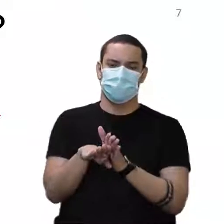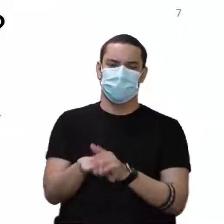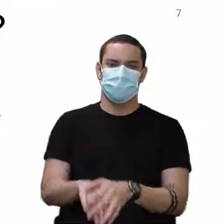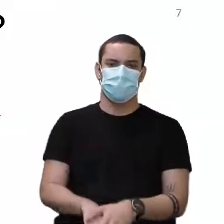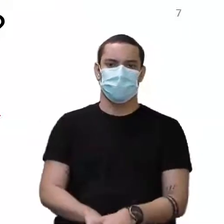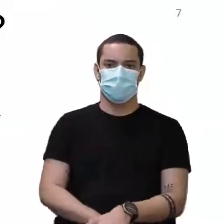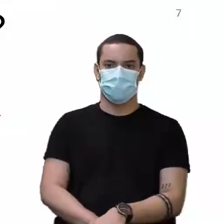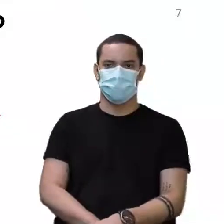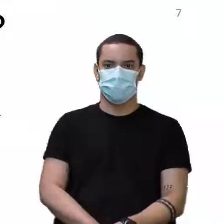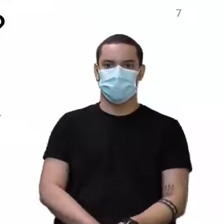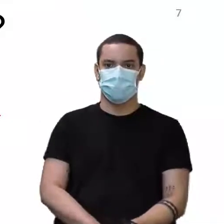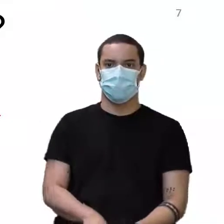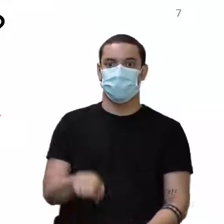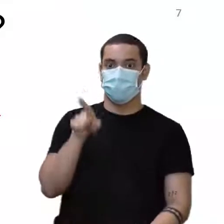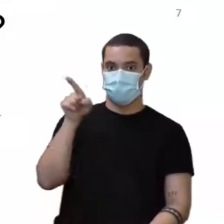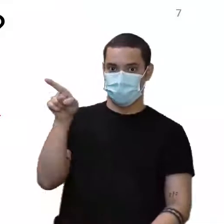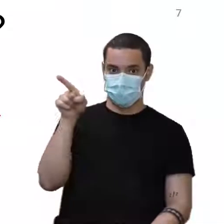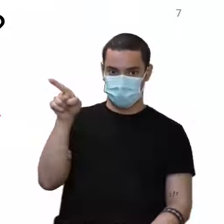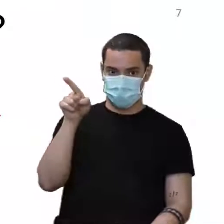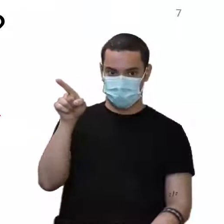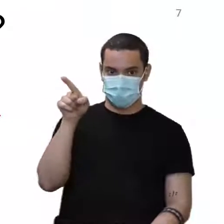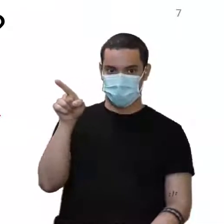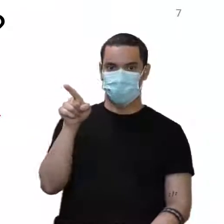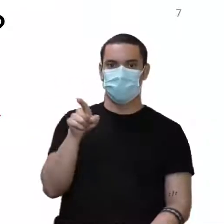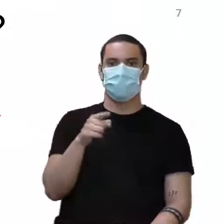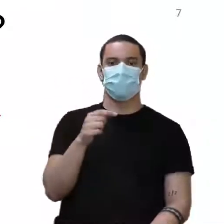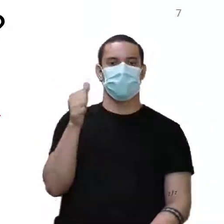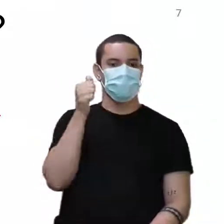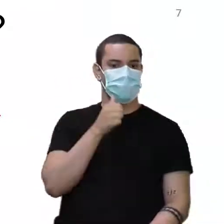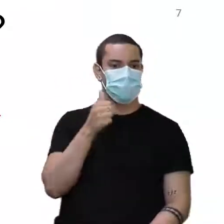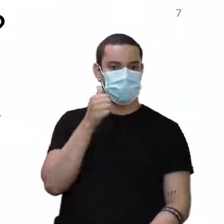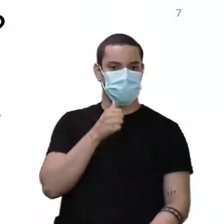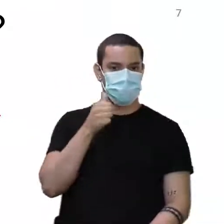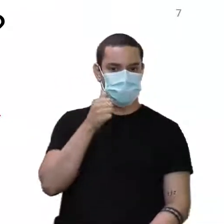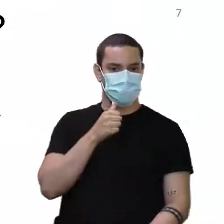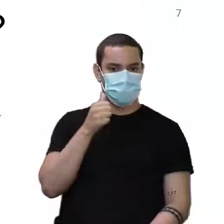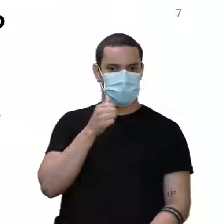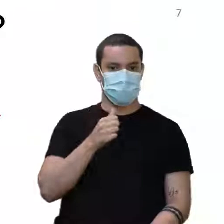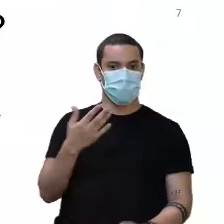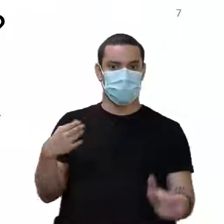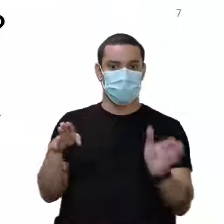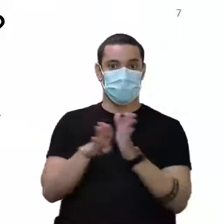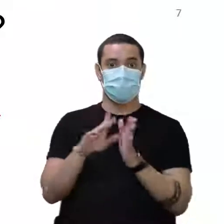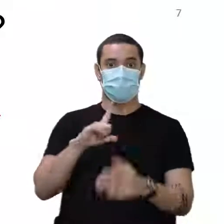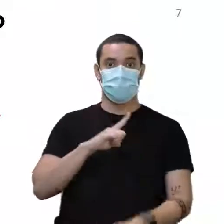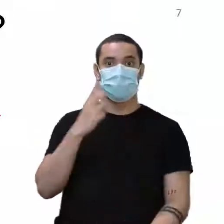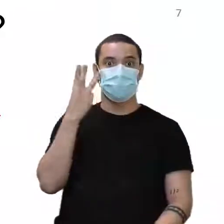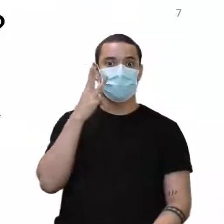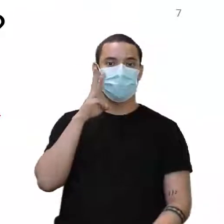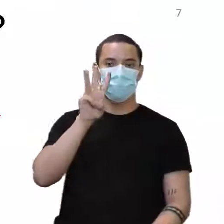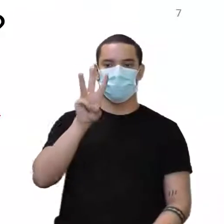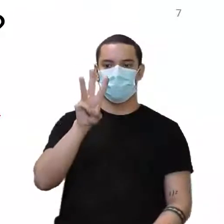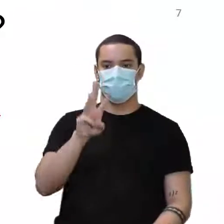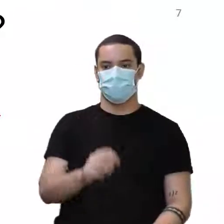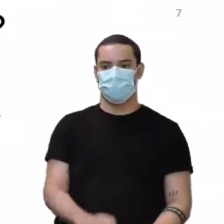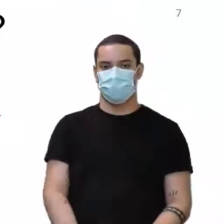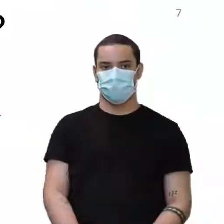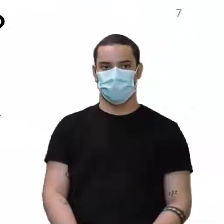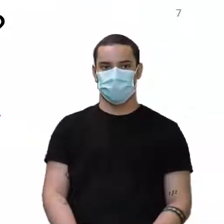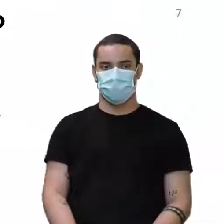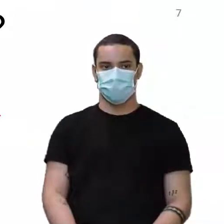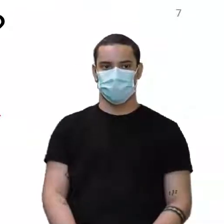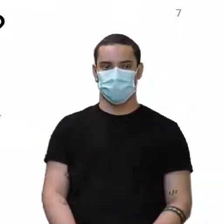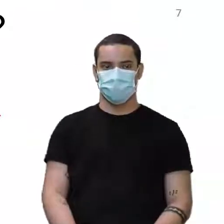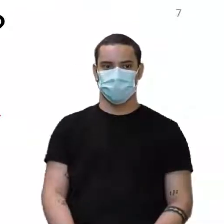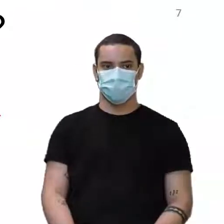a fulana de tal, né? She's been in Ireland for 3 days. Ela está na